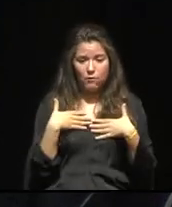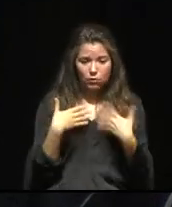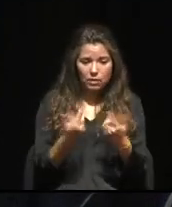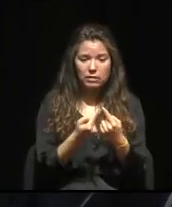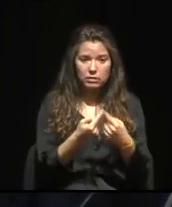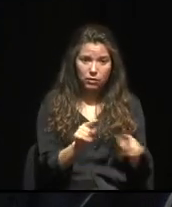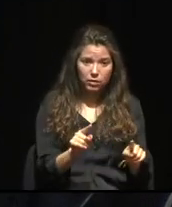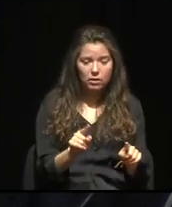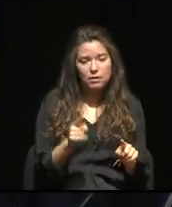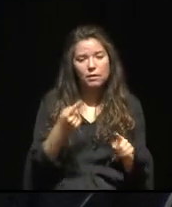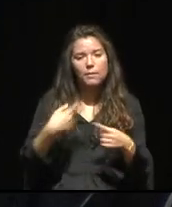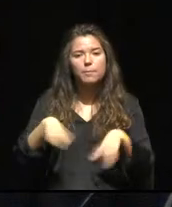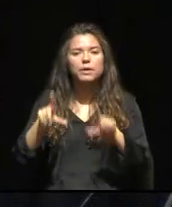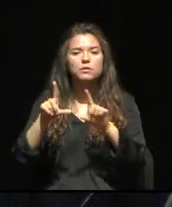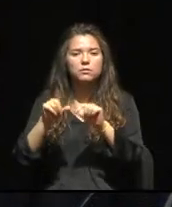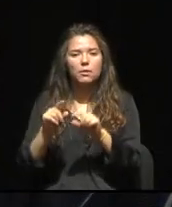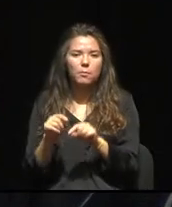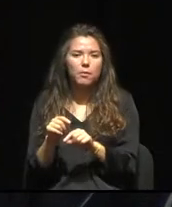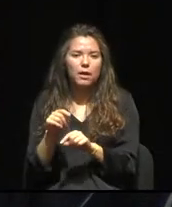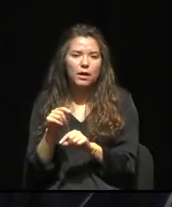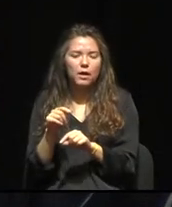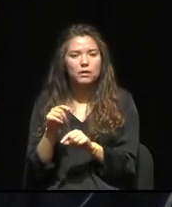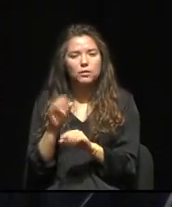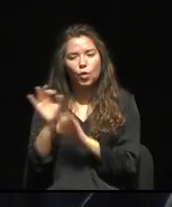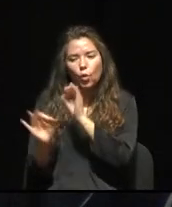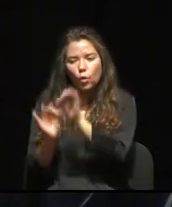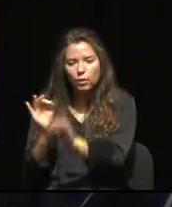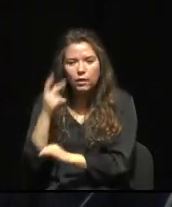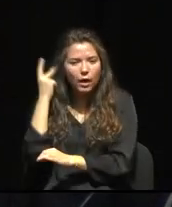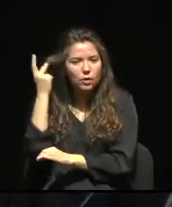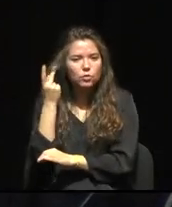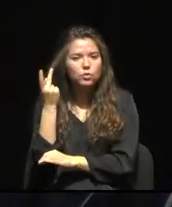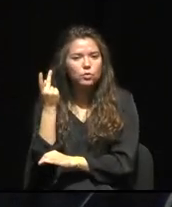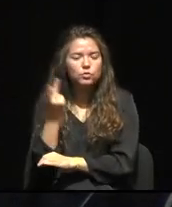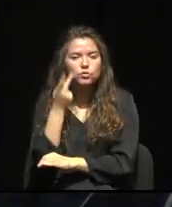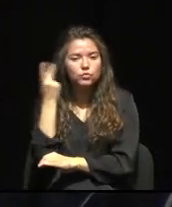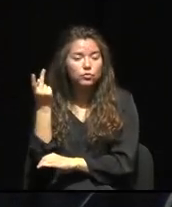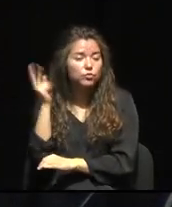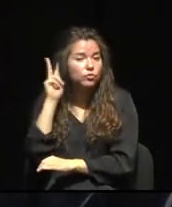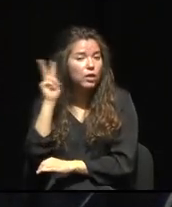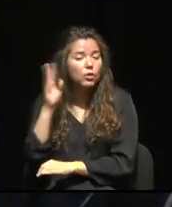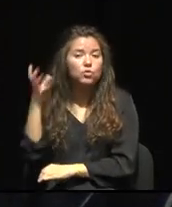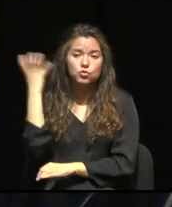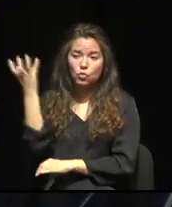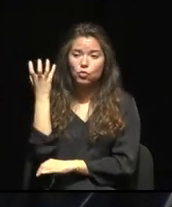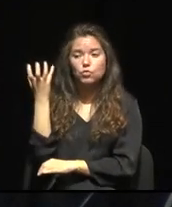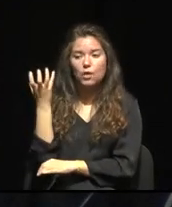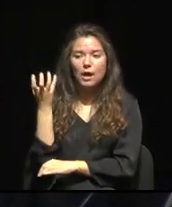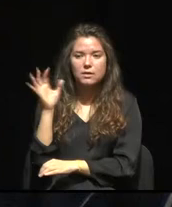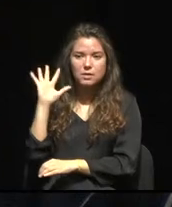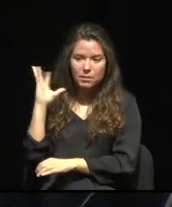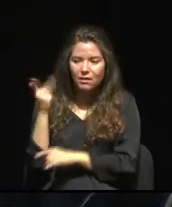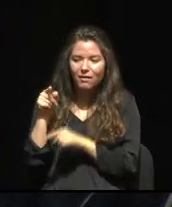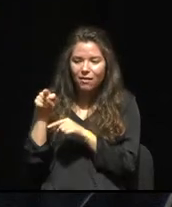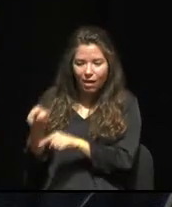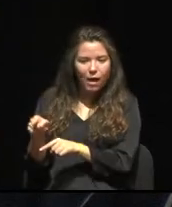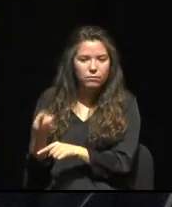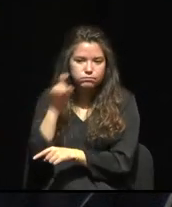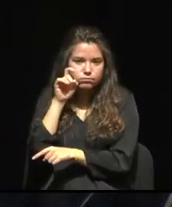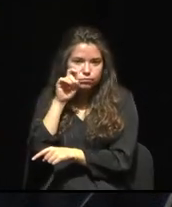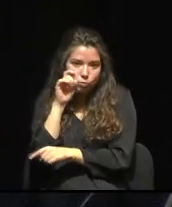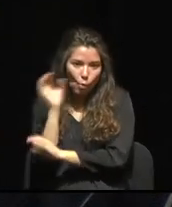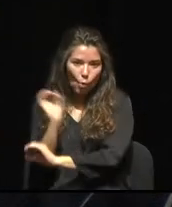a Tapada como também não assegura a a preservação dos valores culturais e ambientais aí existentes Apesar destes